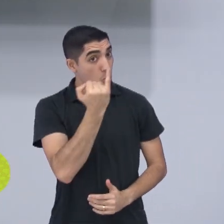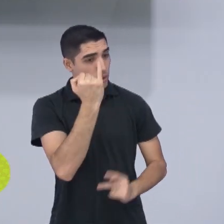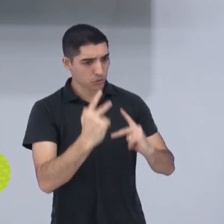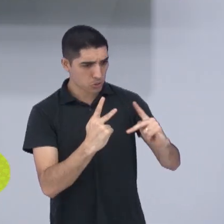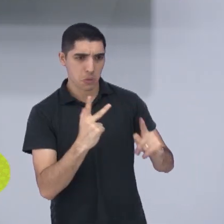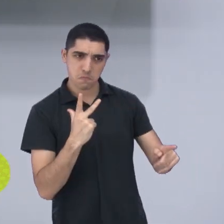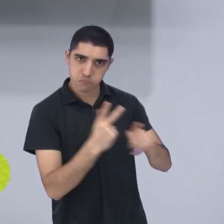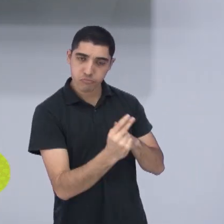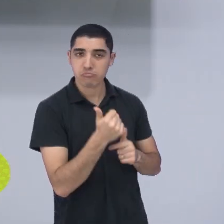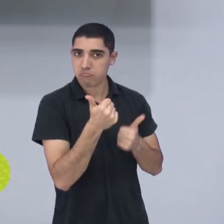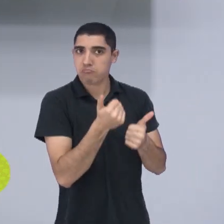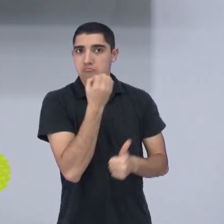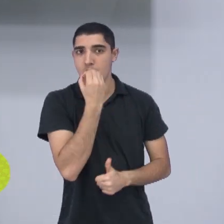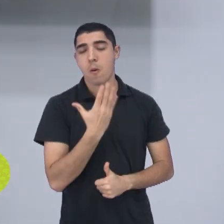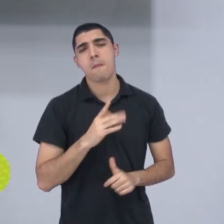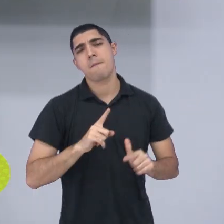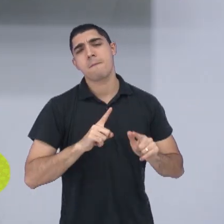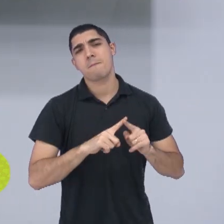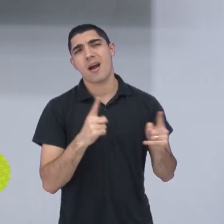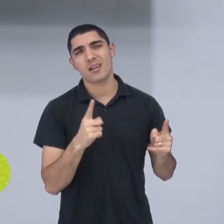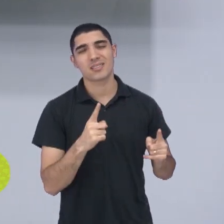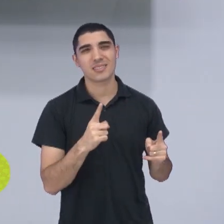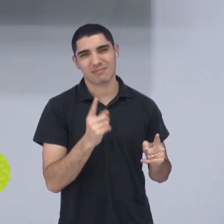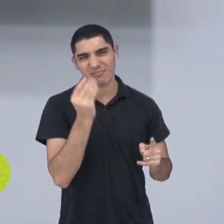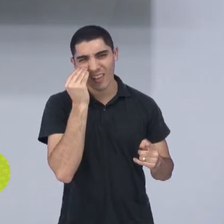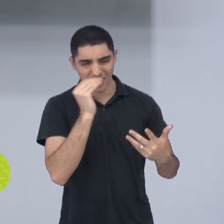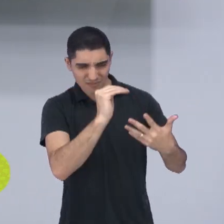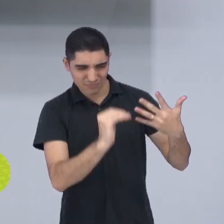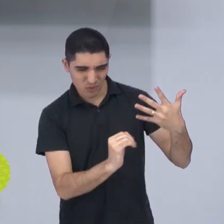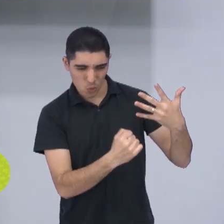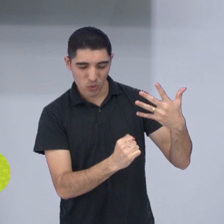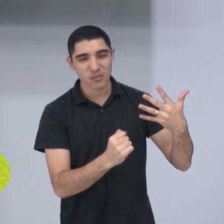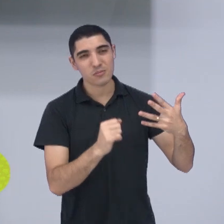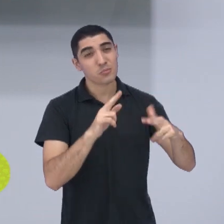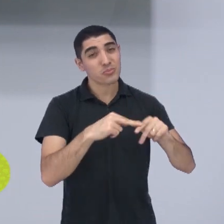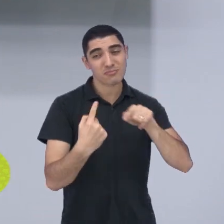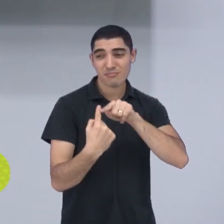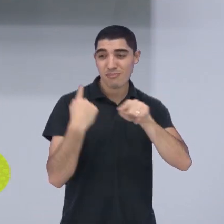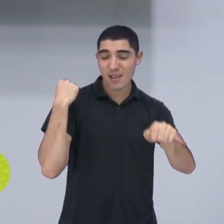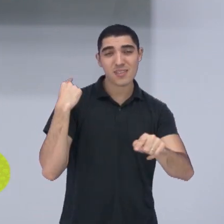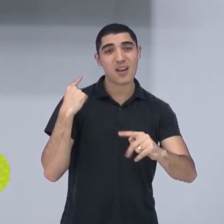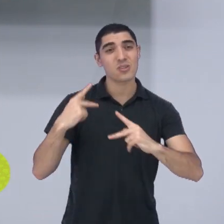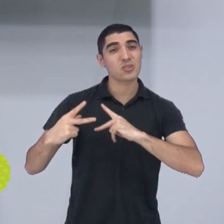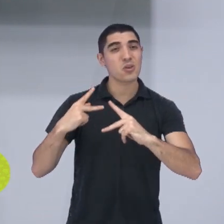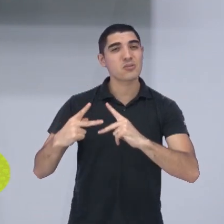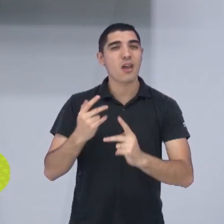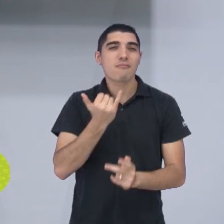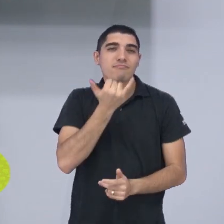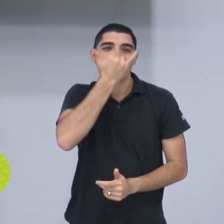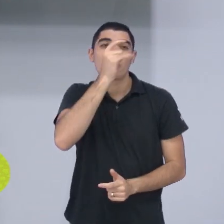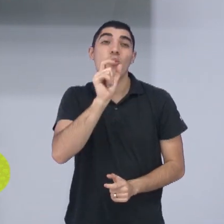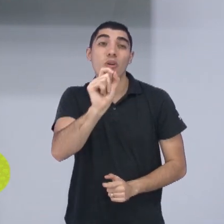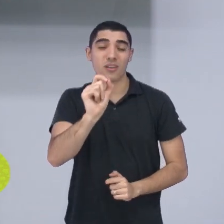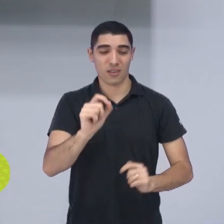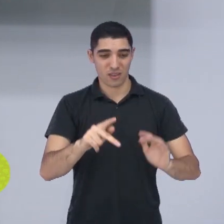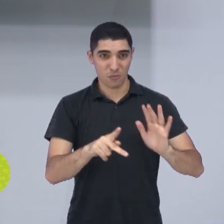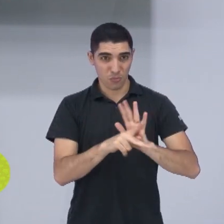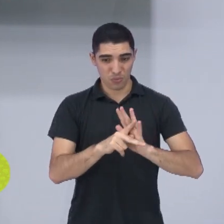José, mas eu acho que essa questão da 8ª colocação foi perdida na derrota aqui para o São Lourenço em casa, né? Não podia ter deixado